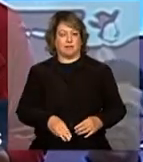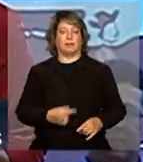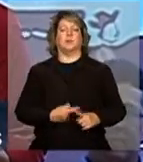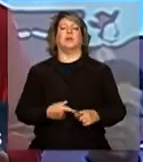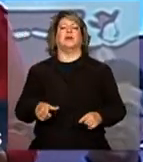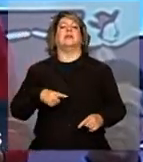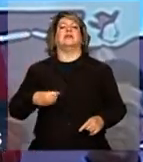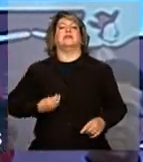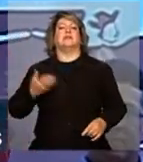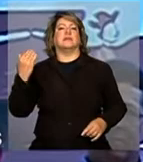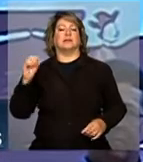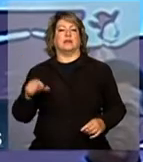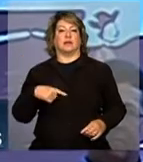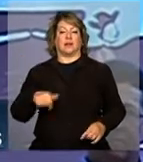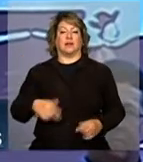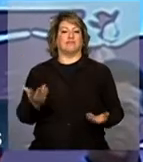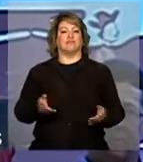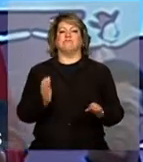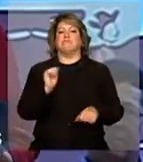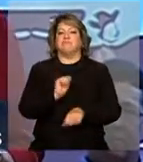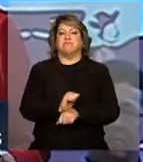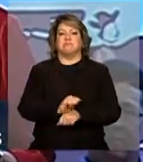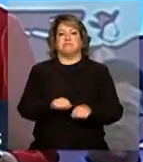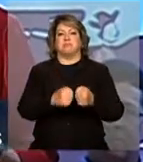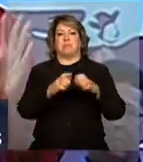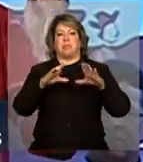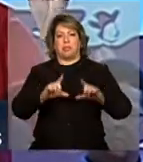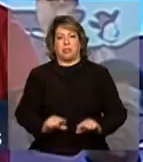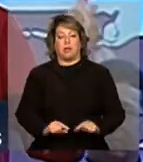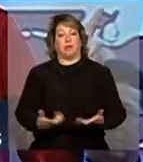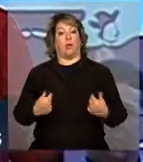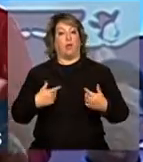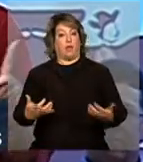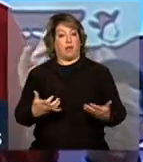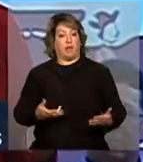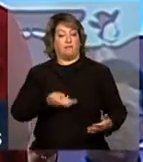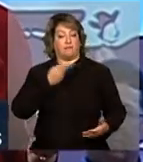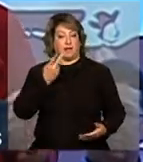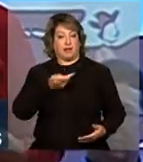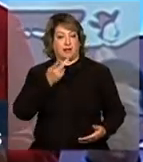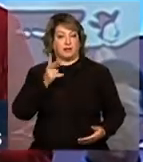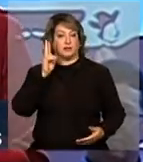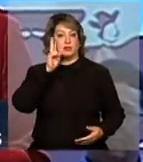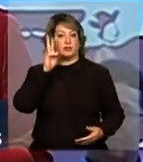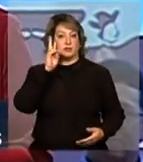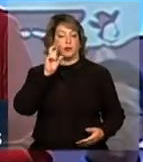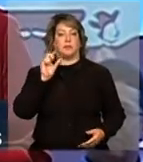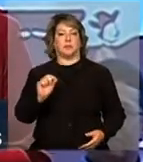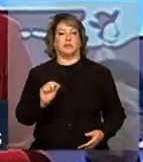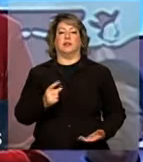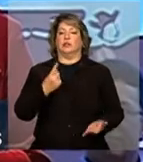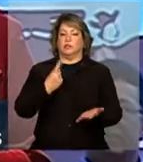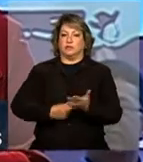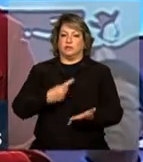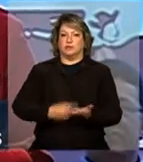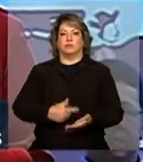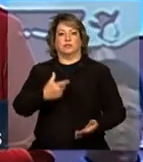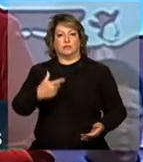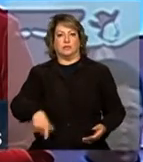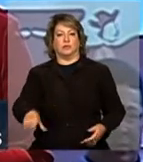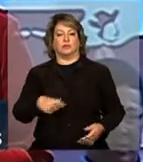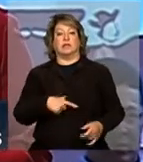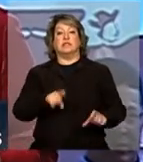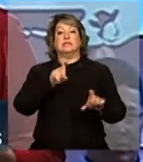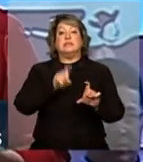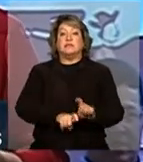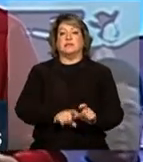desestruturados. Eu quero chegar nos finalmente. Eu quero falar sobre renegociação das dívidas